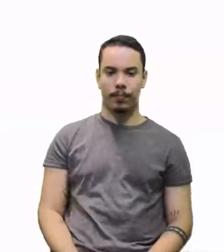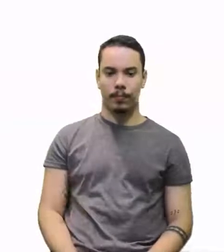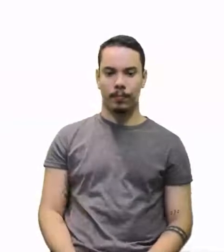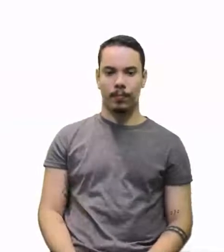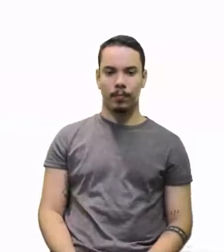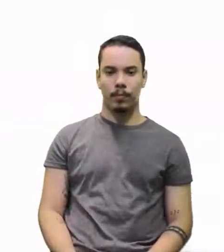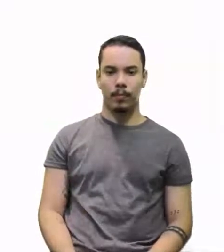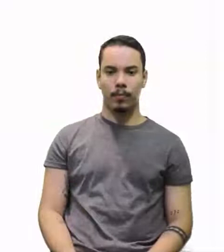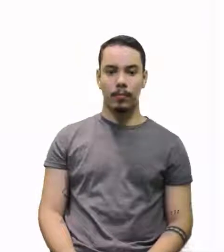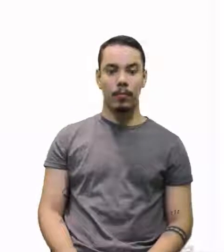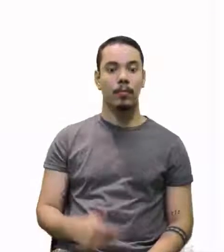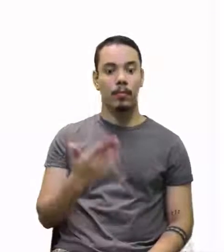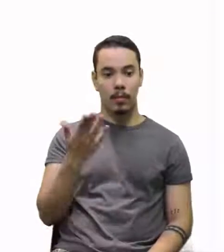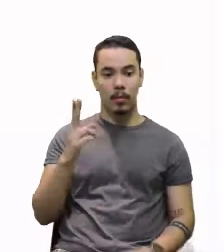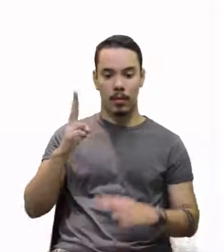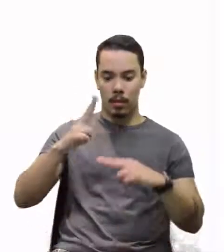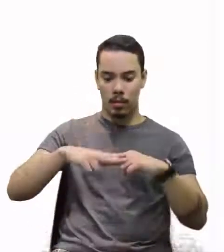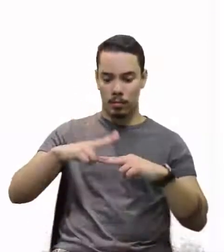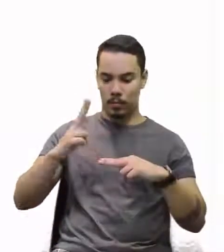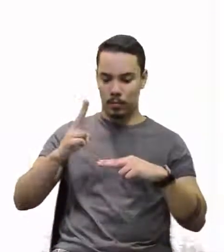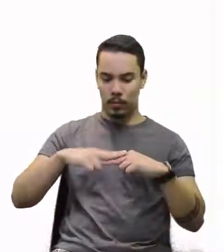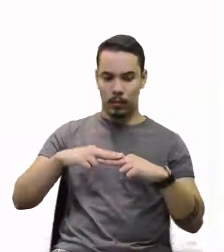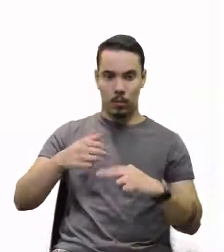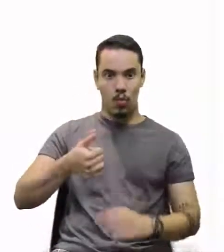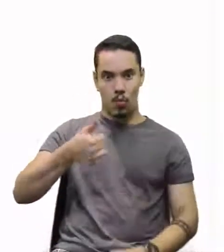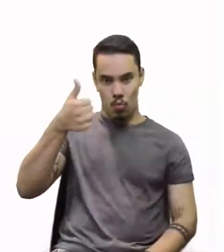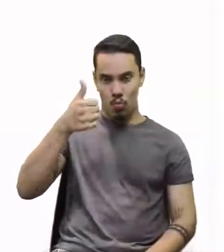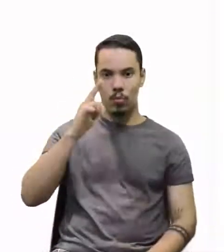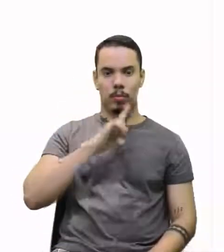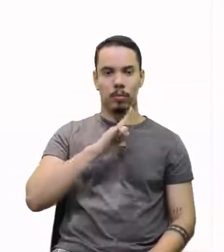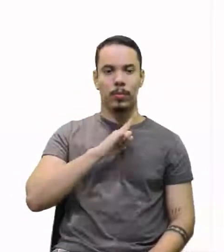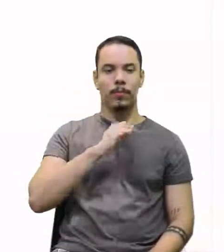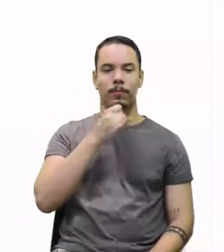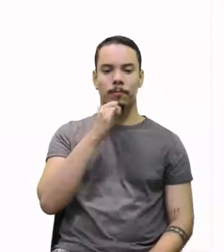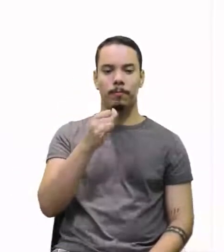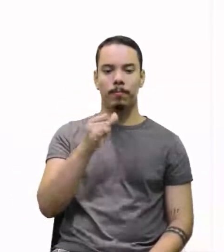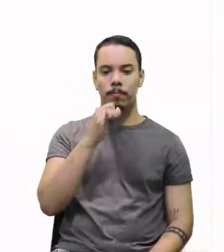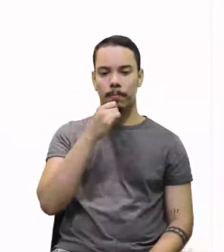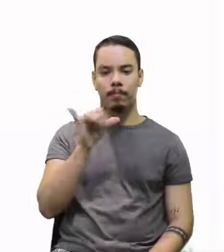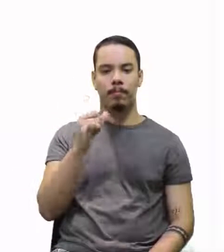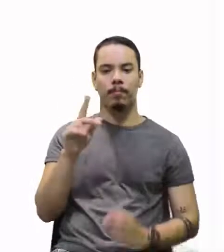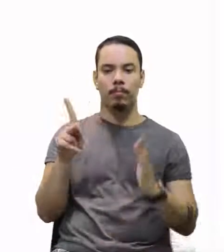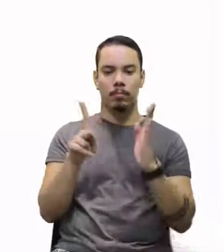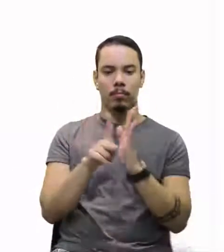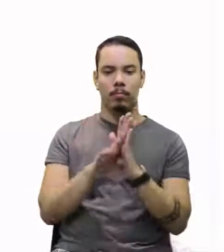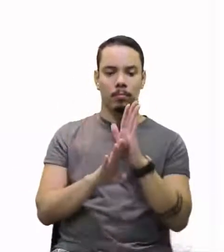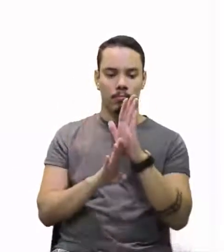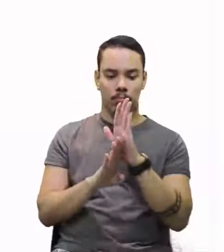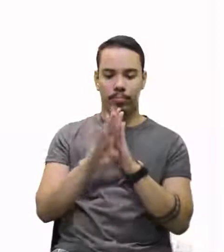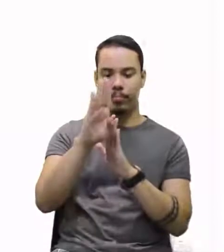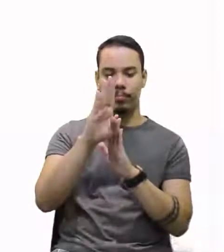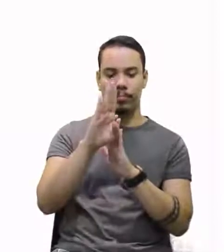A chave é colocar na posição 1, sendo gerada uma corrente de intensidade crescente.